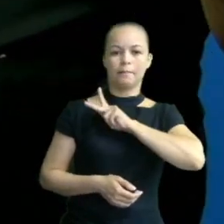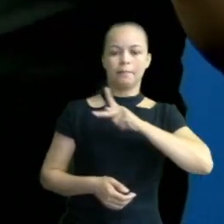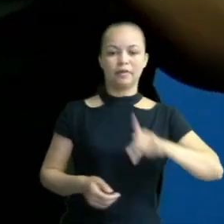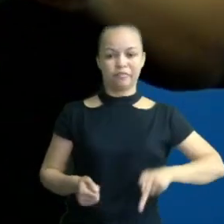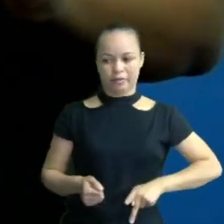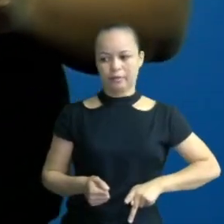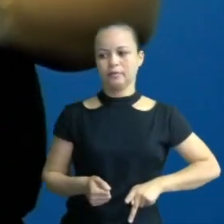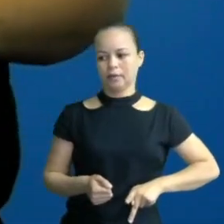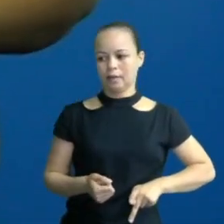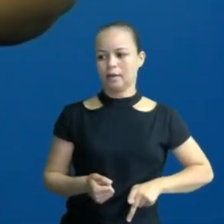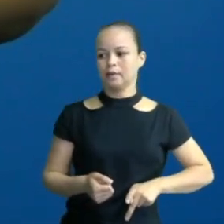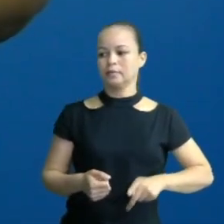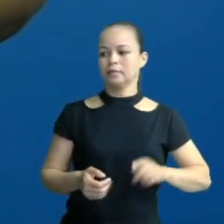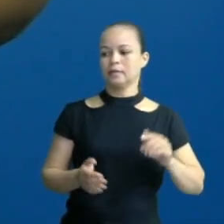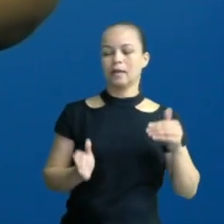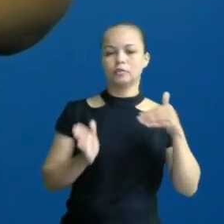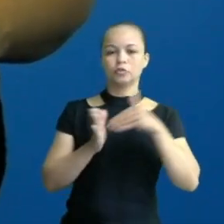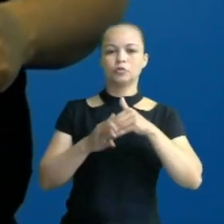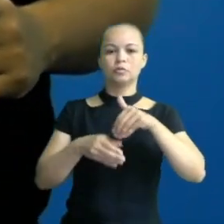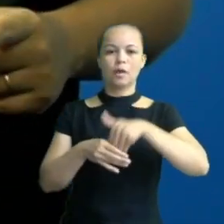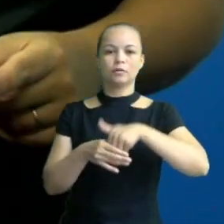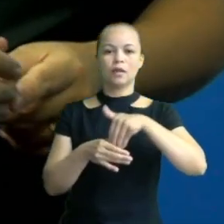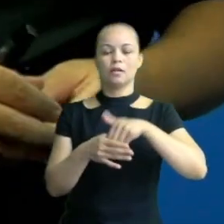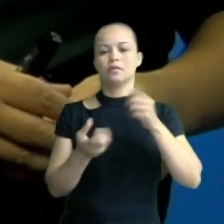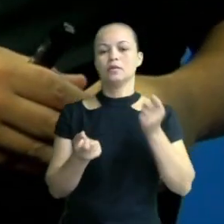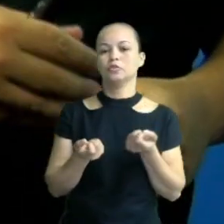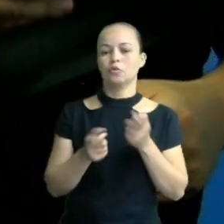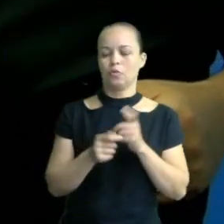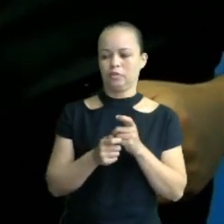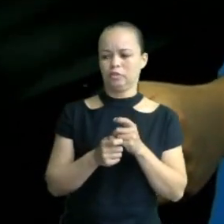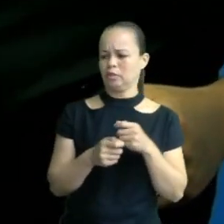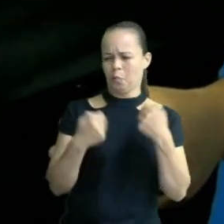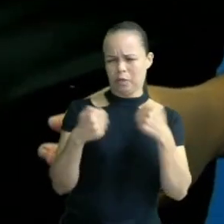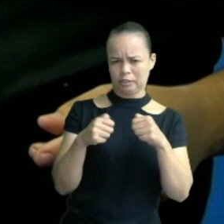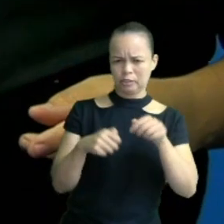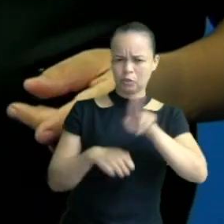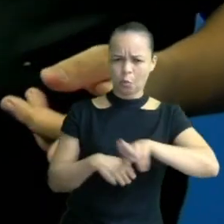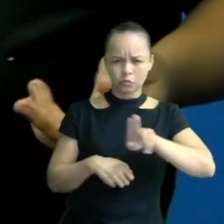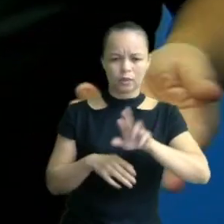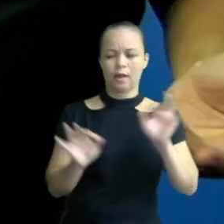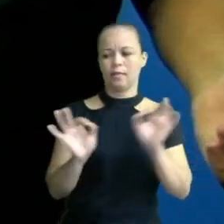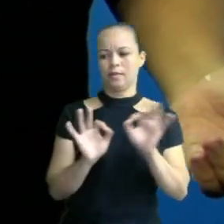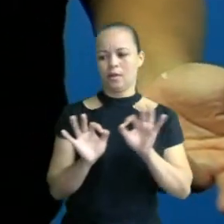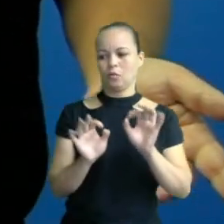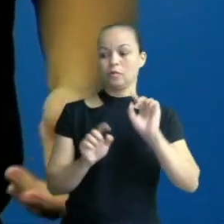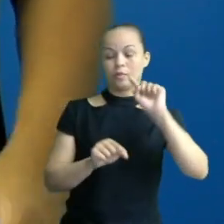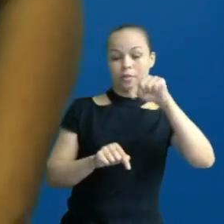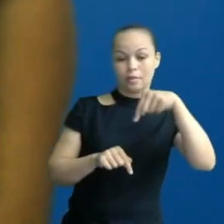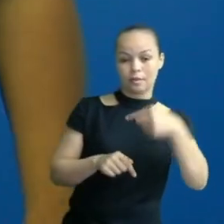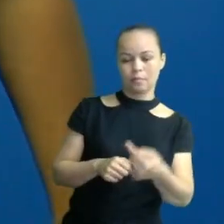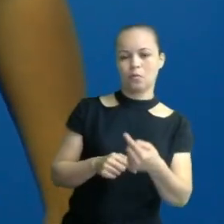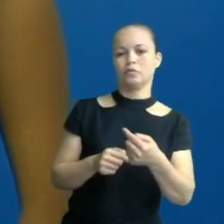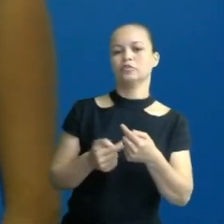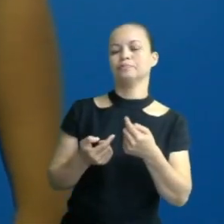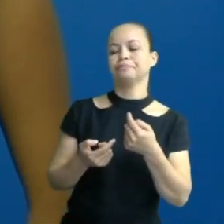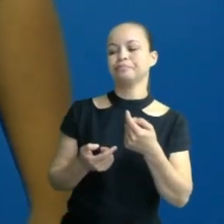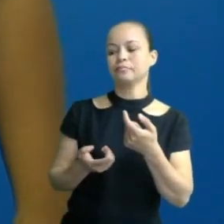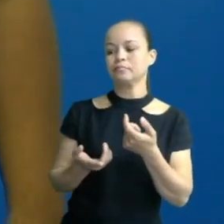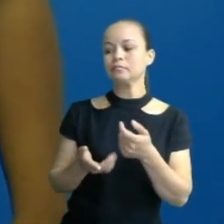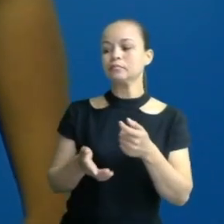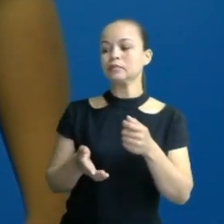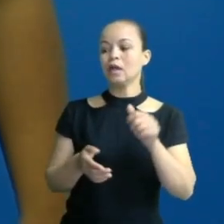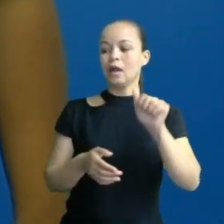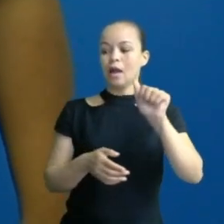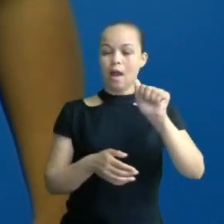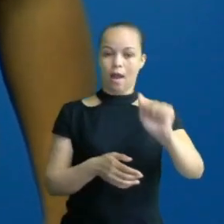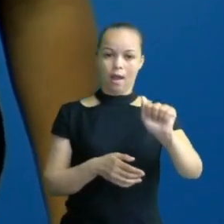Não. Se está precedida, né? Depois da palavra candidata,